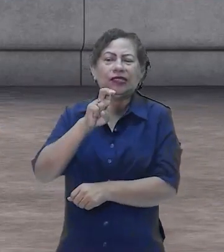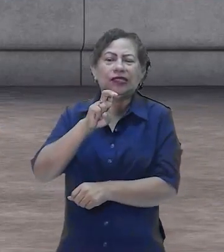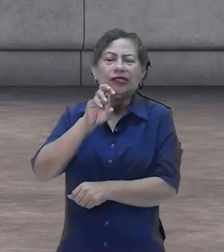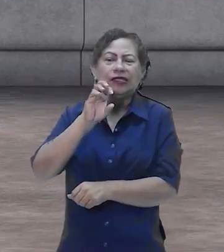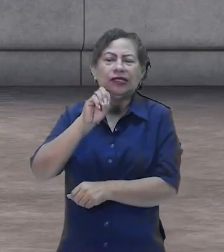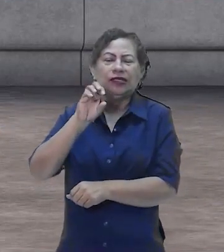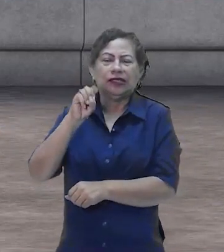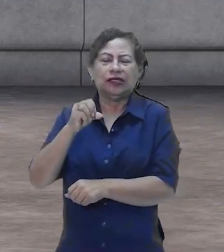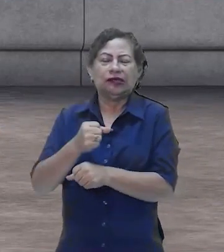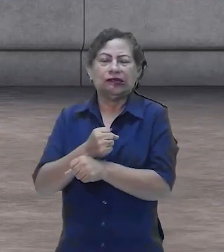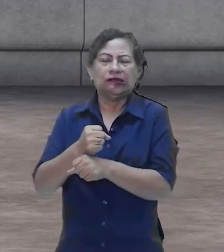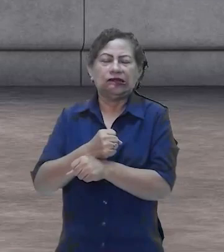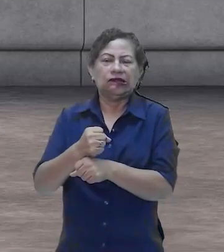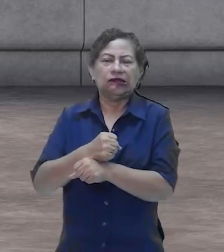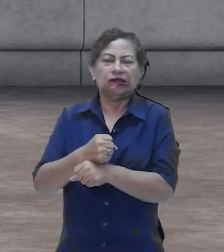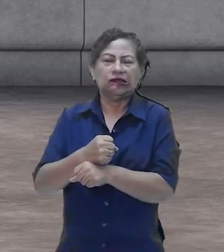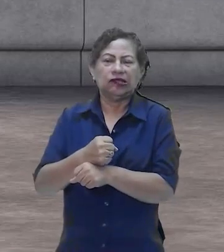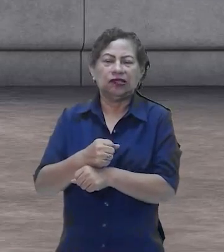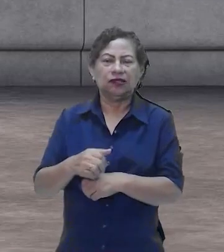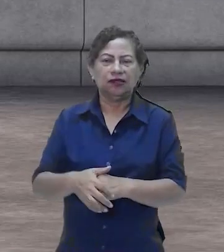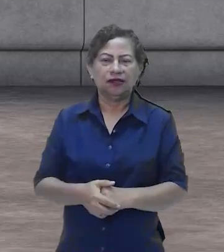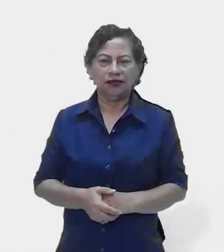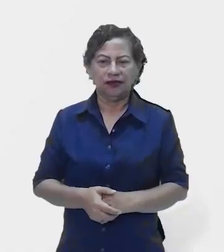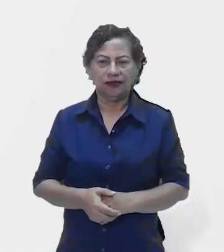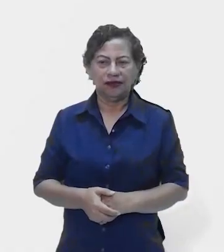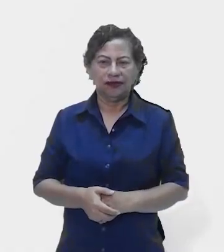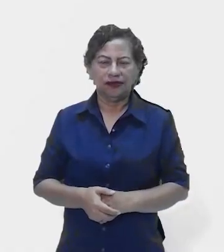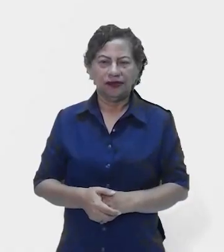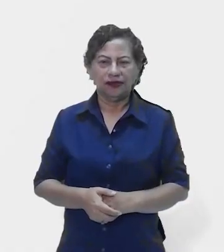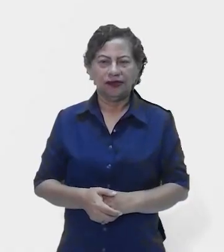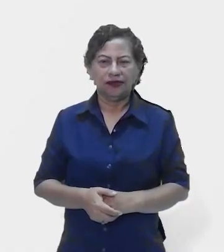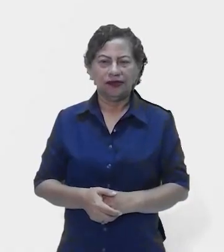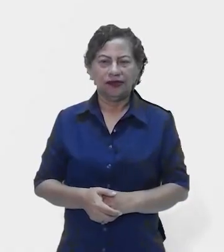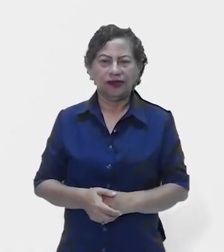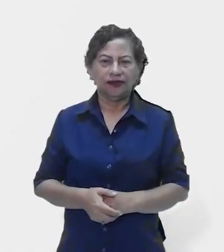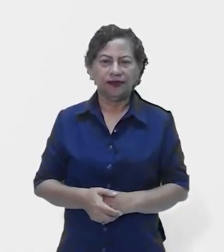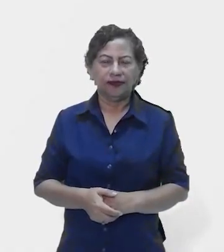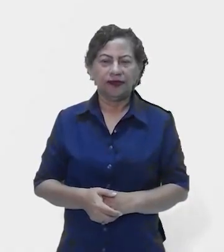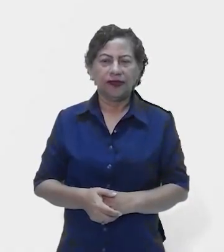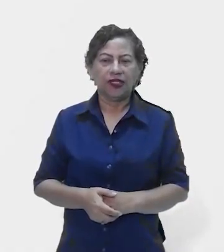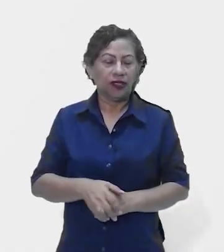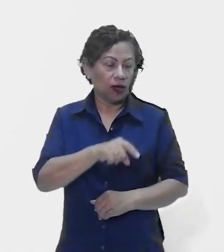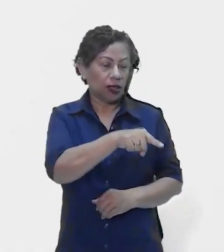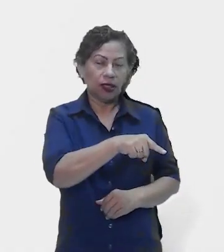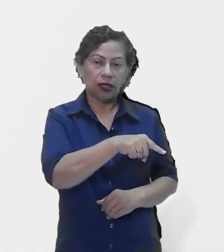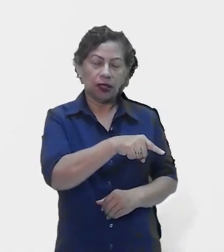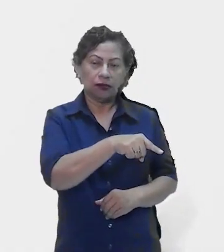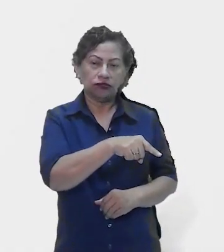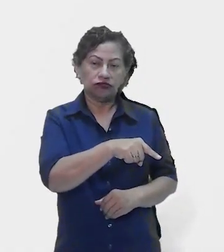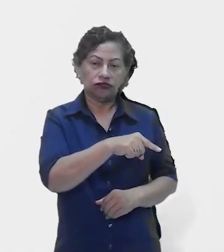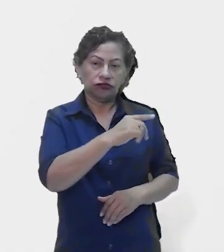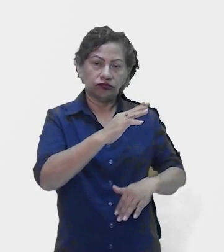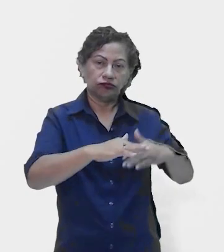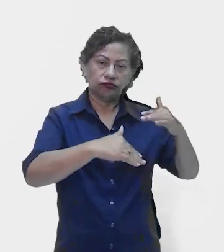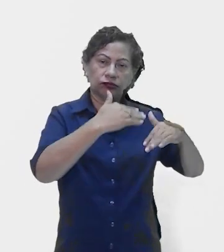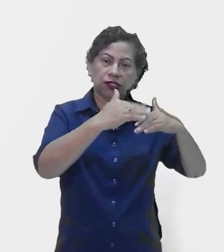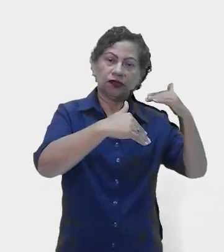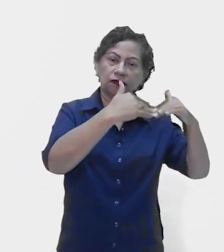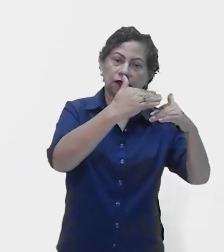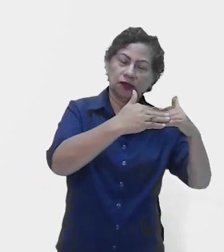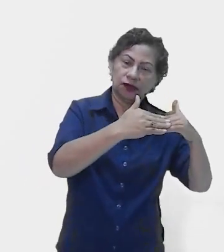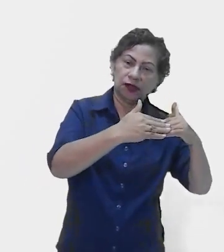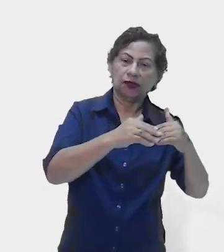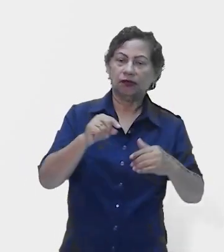Vamos começar com o espaço rural. Vamos lá? Olha só, a evolução do espaço rural brasileiro, ela